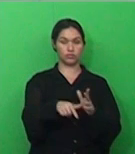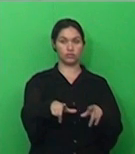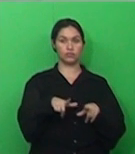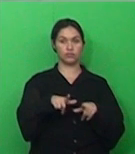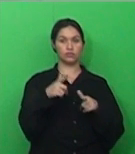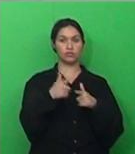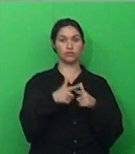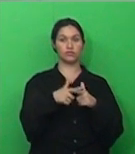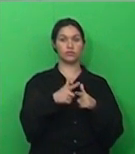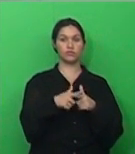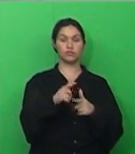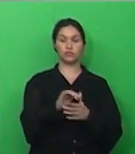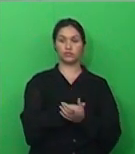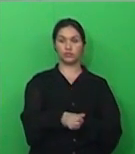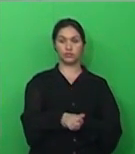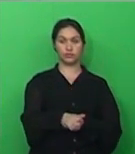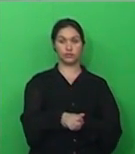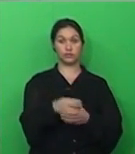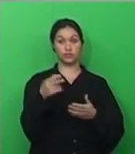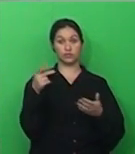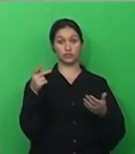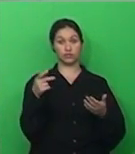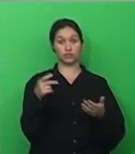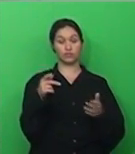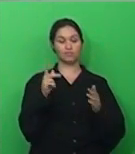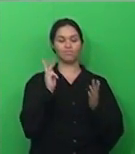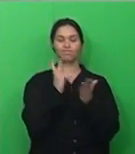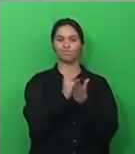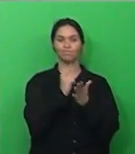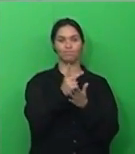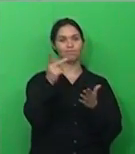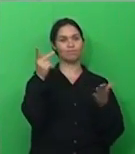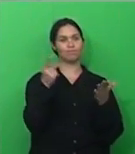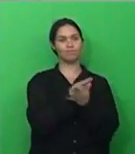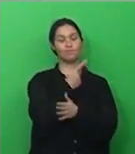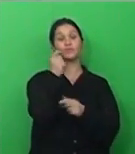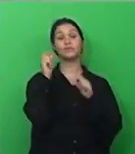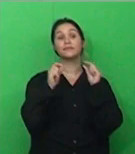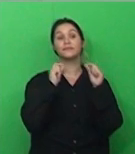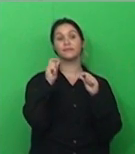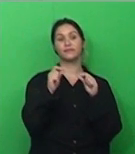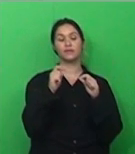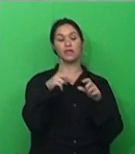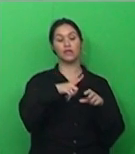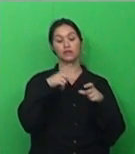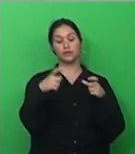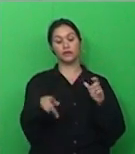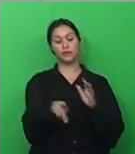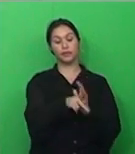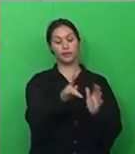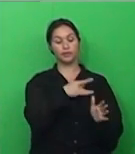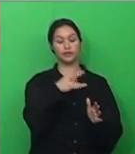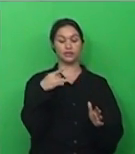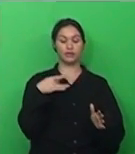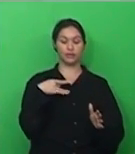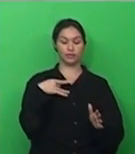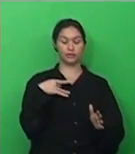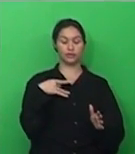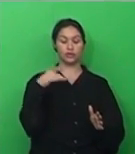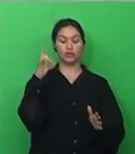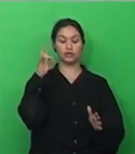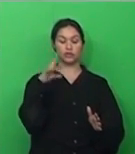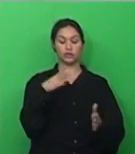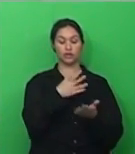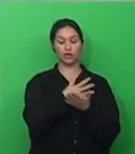pareça, isso tá, continua acontecendo. Nós temos postos de atendimento, postos de saúde, que